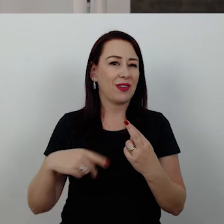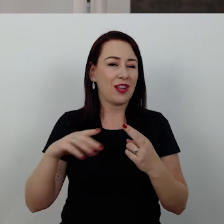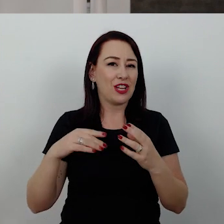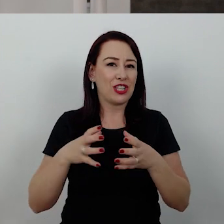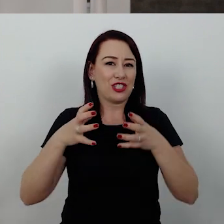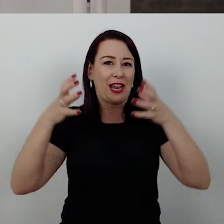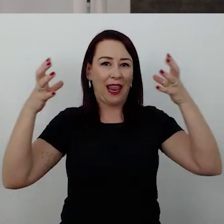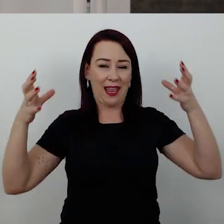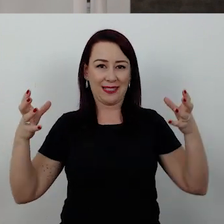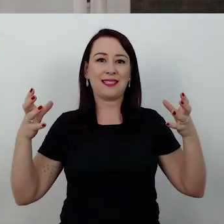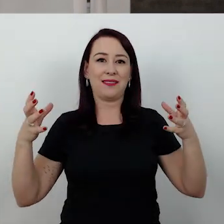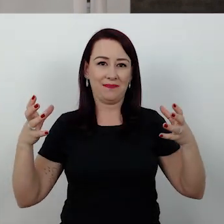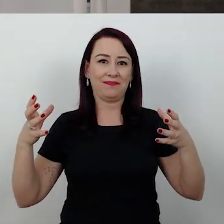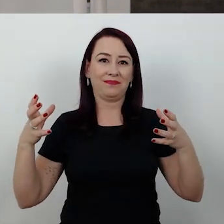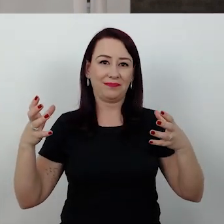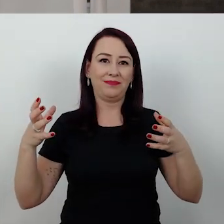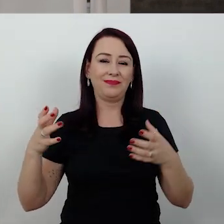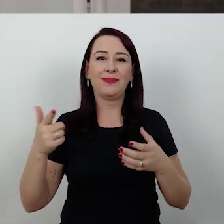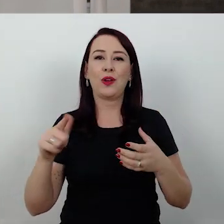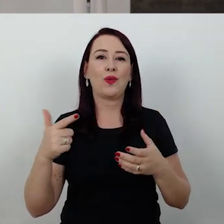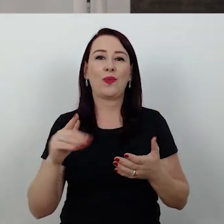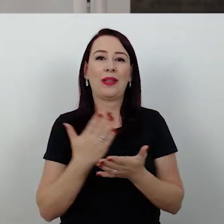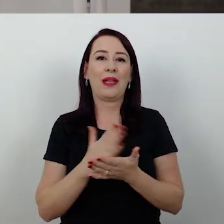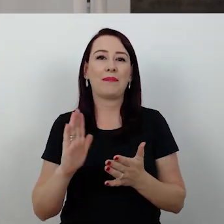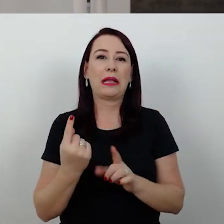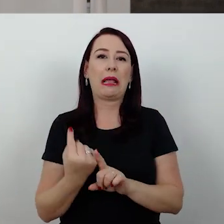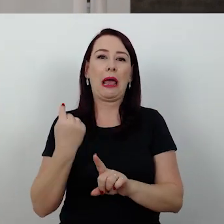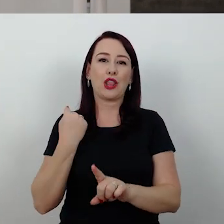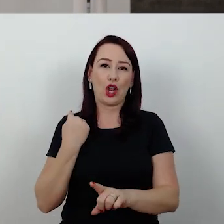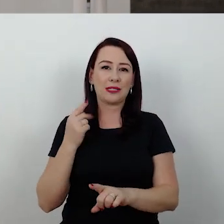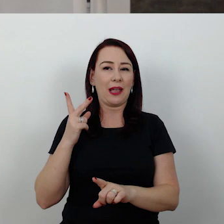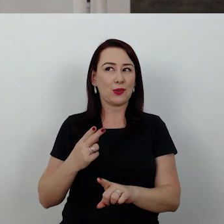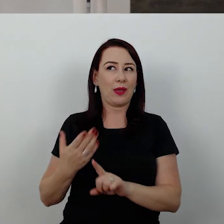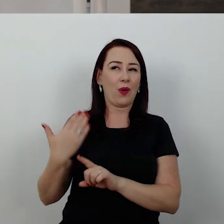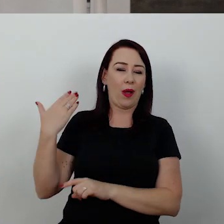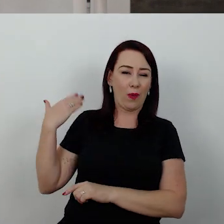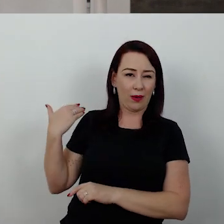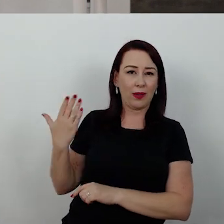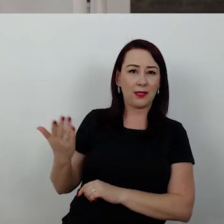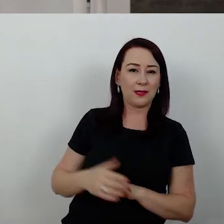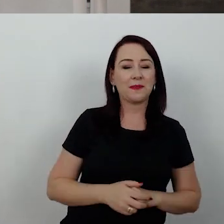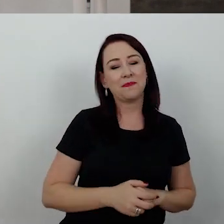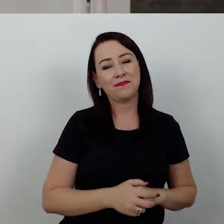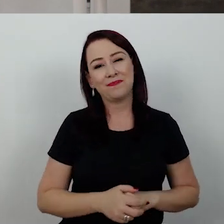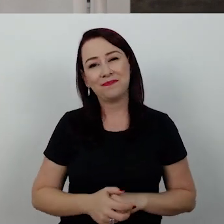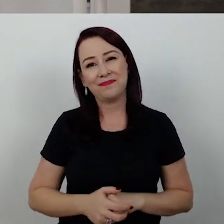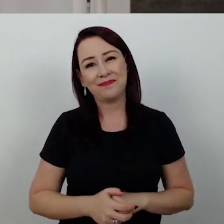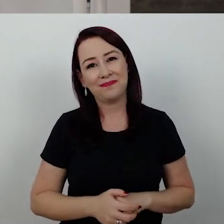que a gente não passe mais por retrocessos como a gente já passou algumas vezes na história do cinema